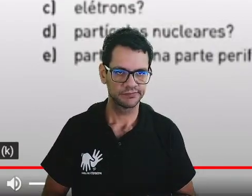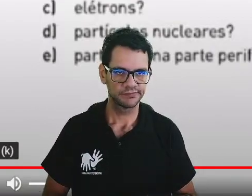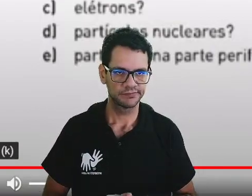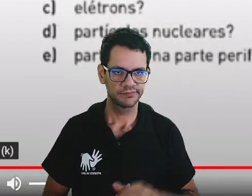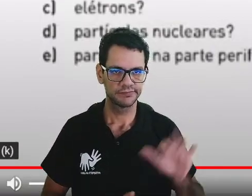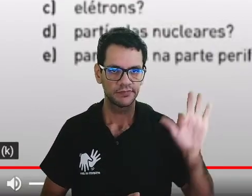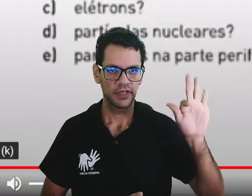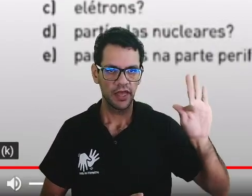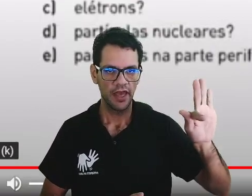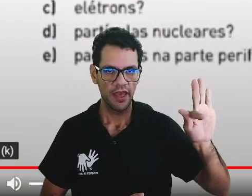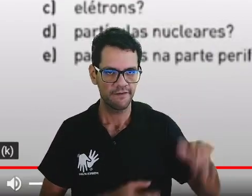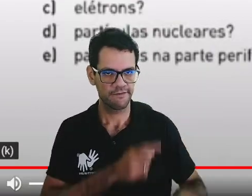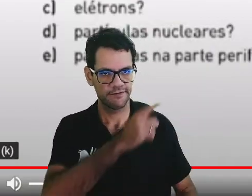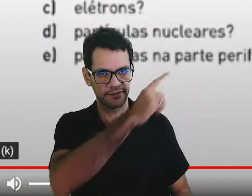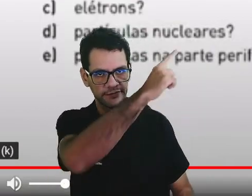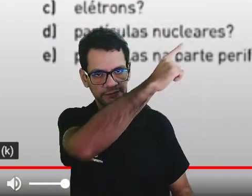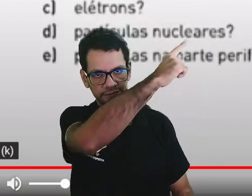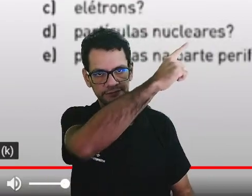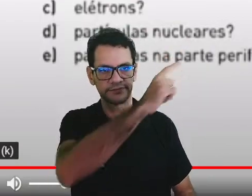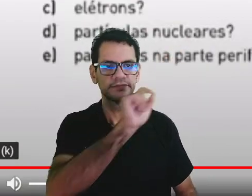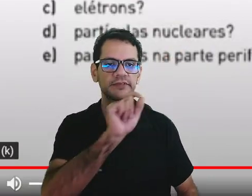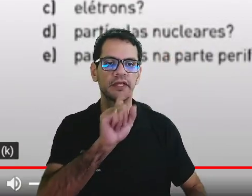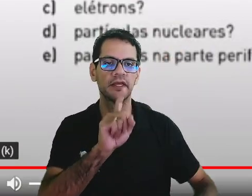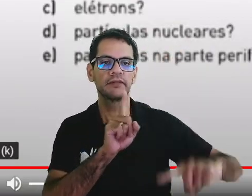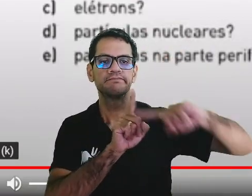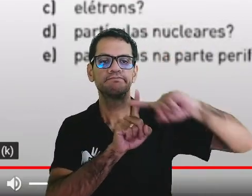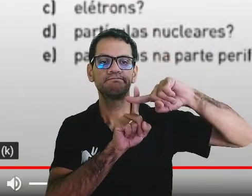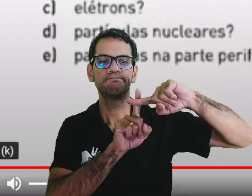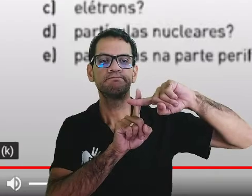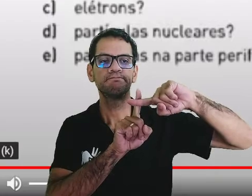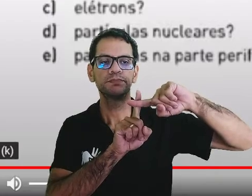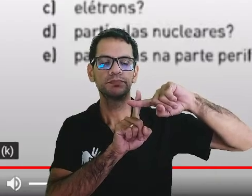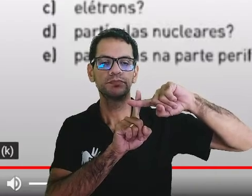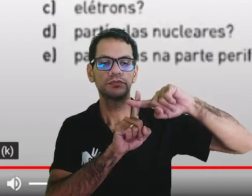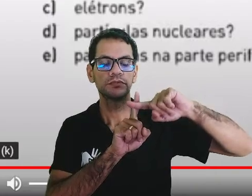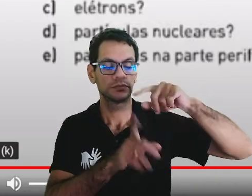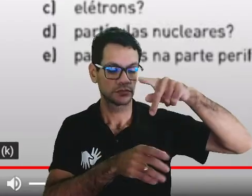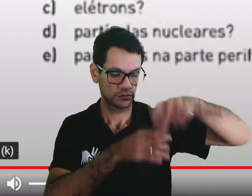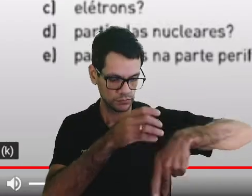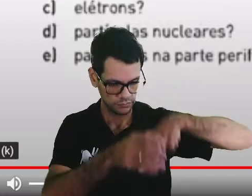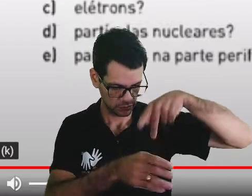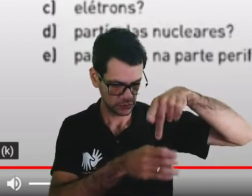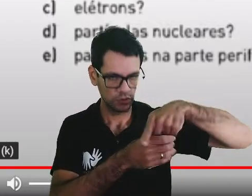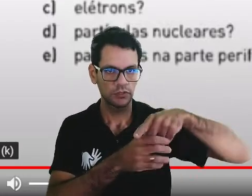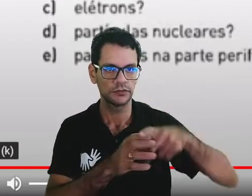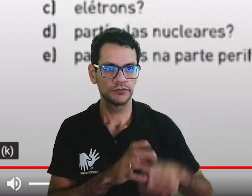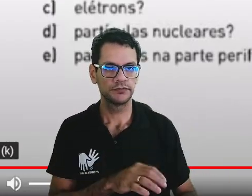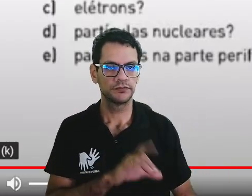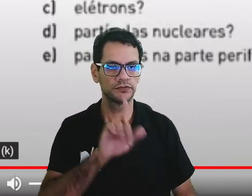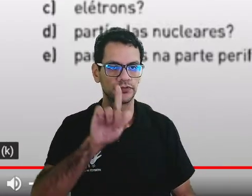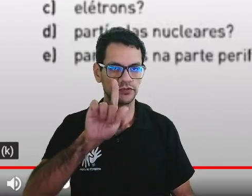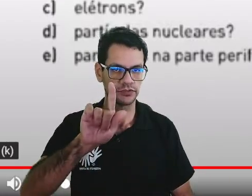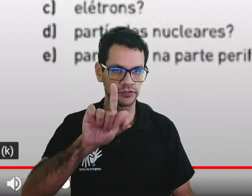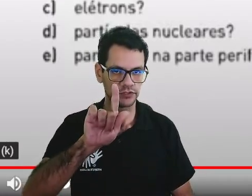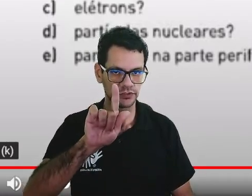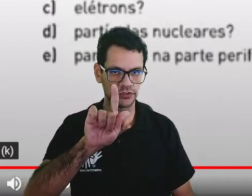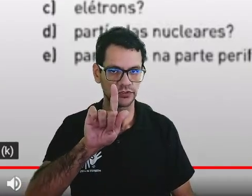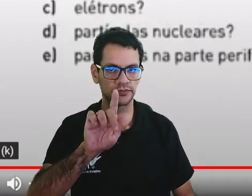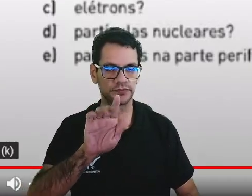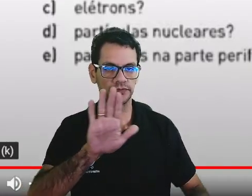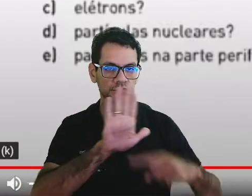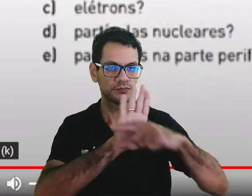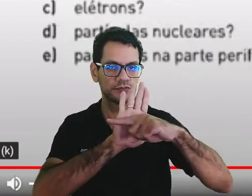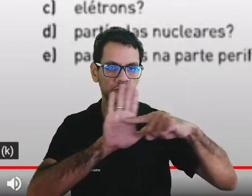carga elétrica positiva. Quem que tem carga elétrica positiva? O próton. Partículas com carga elétrica